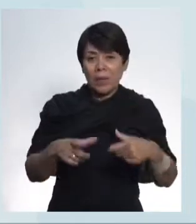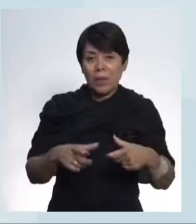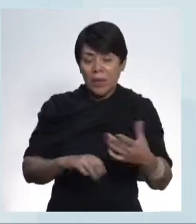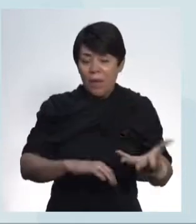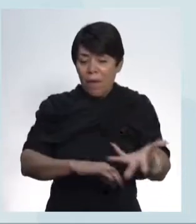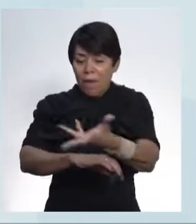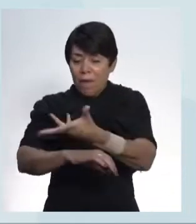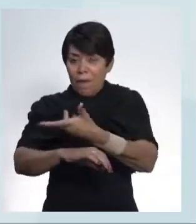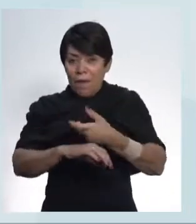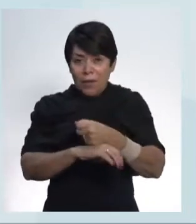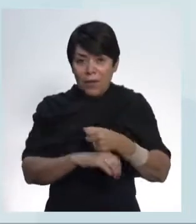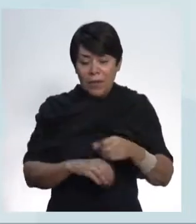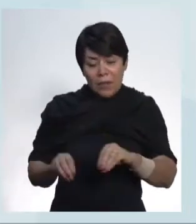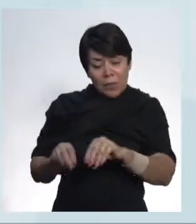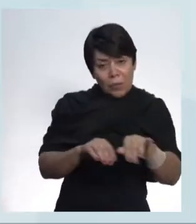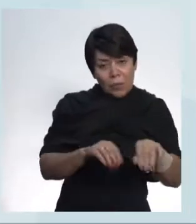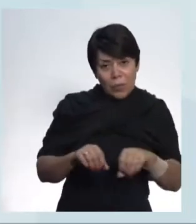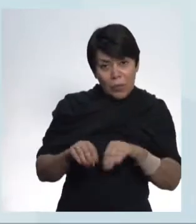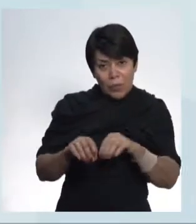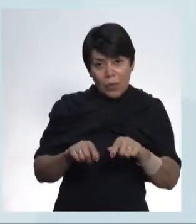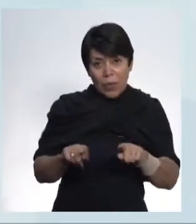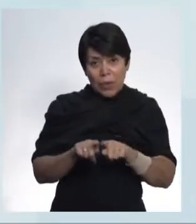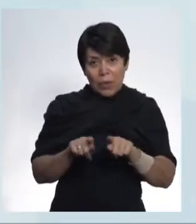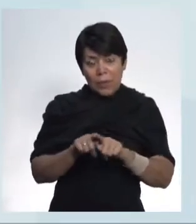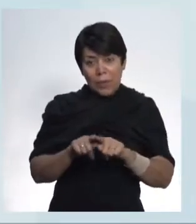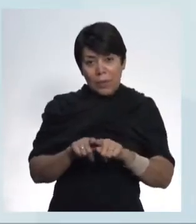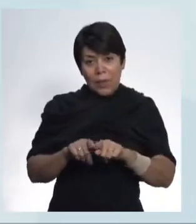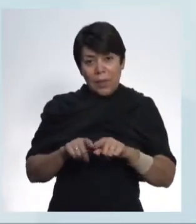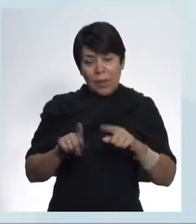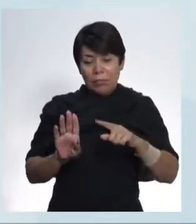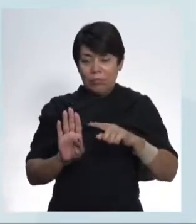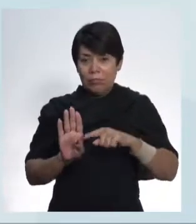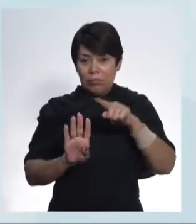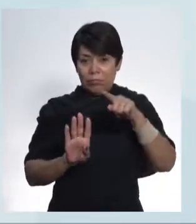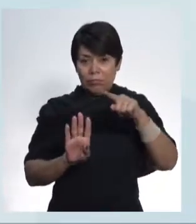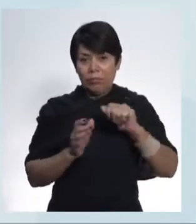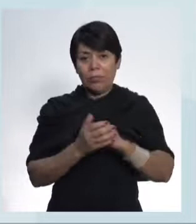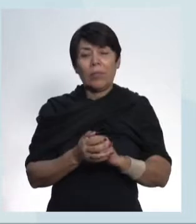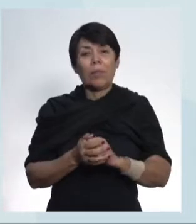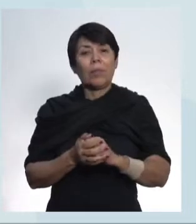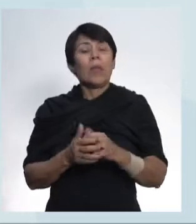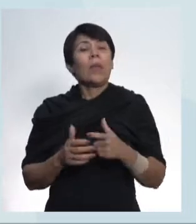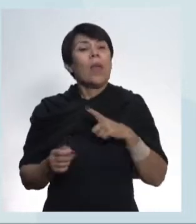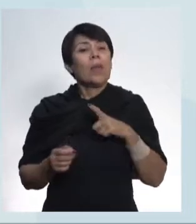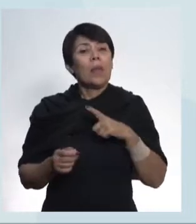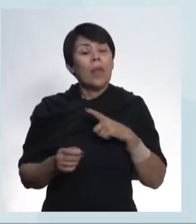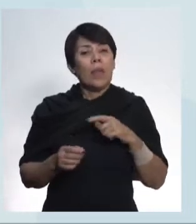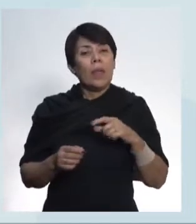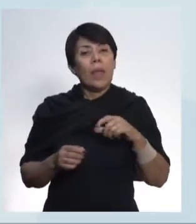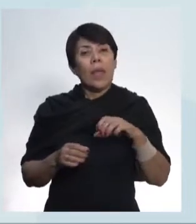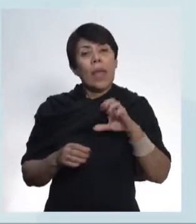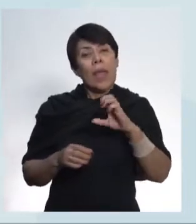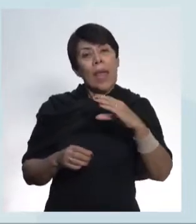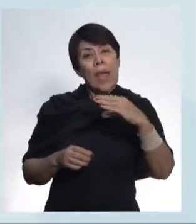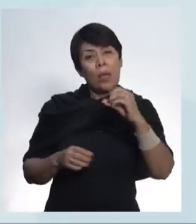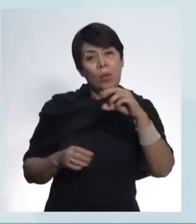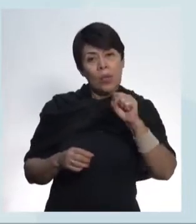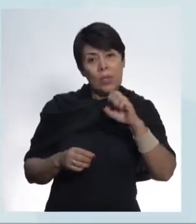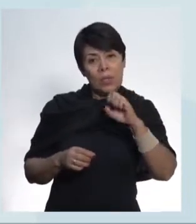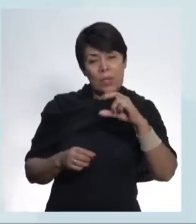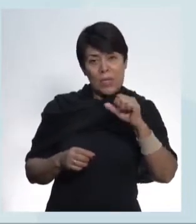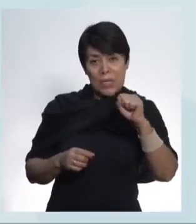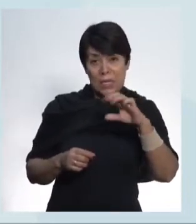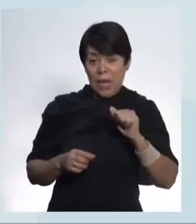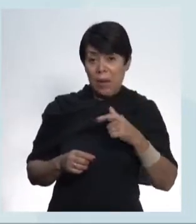vegetação, o solo e a altitude, dentre outros critérios. São tipos de ecossistemas, habitats